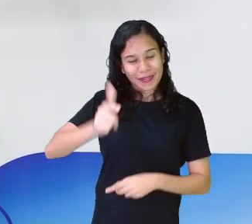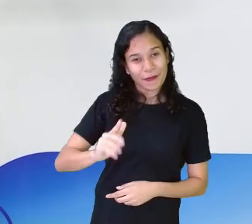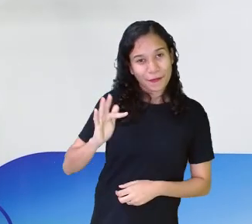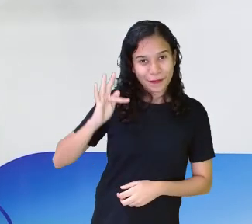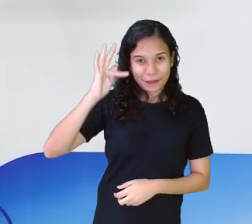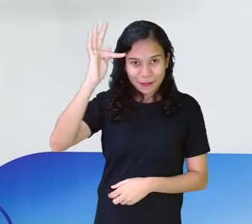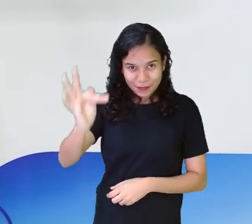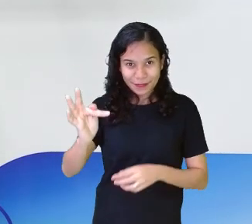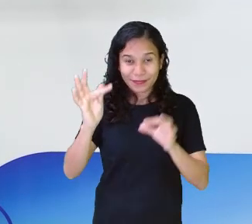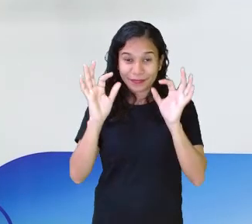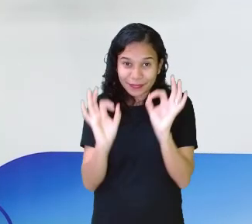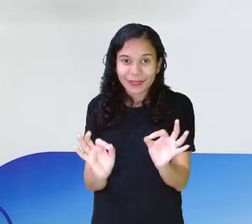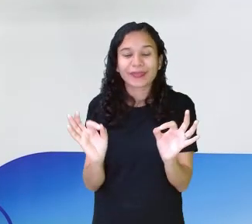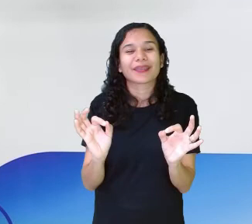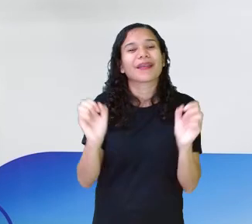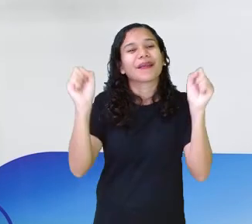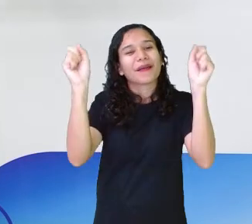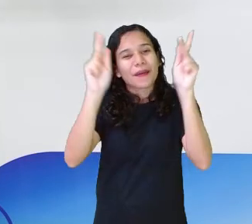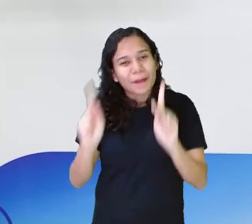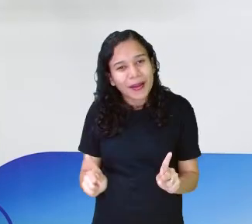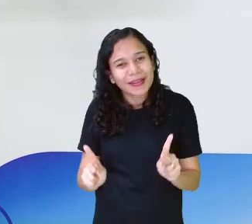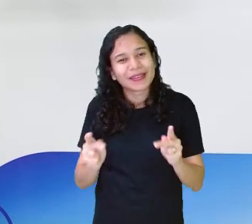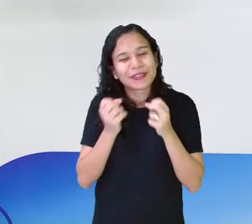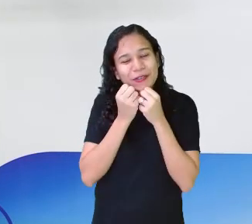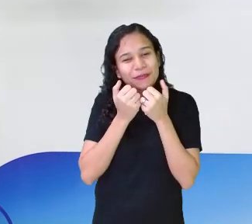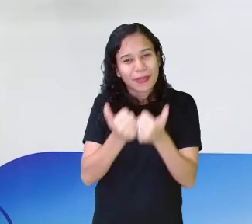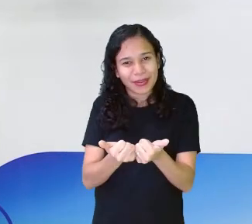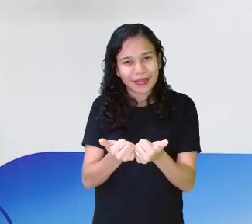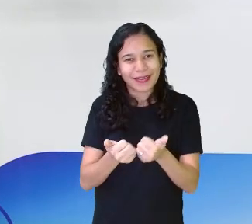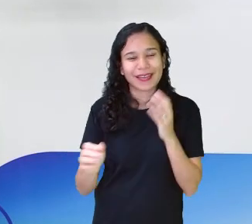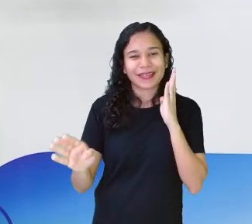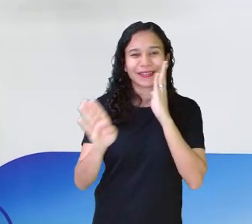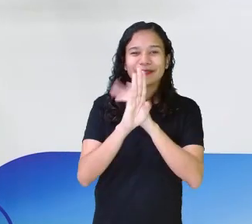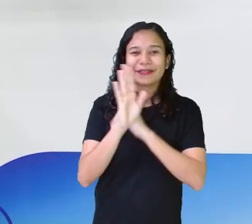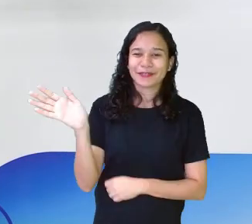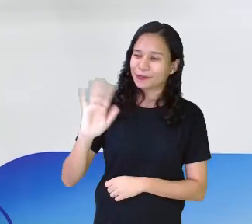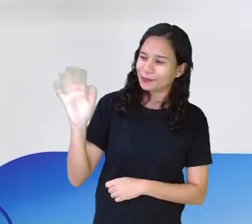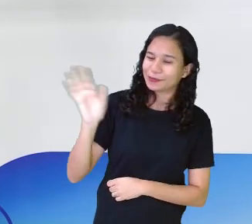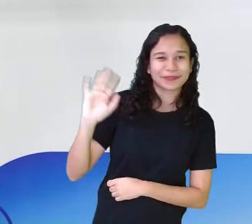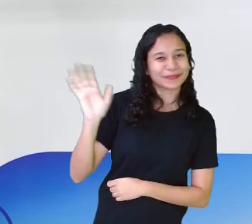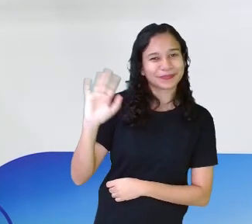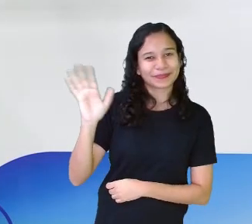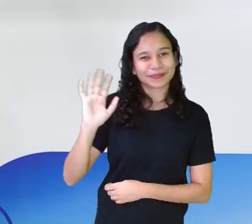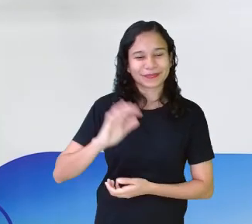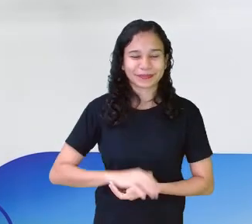numa próxima oportunidade. Fiquem bem, fiquem em paz e até a próxima.